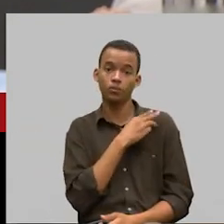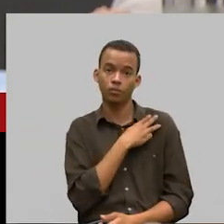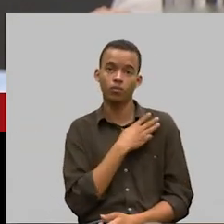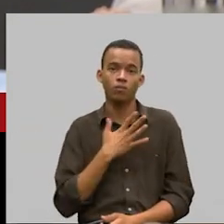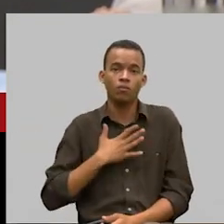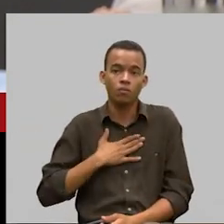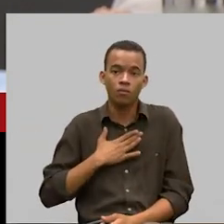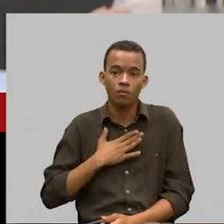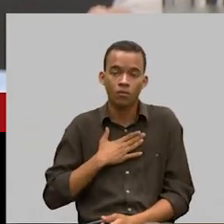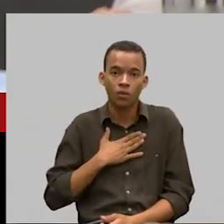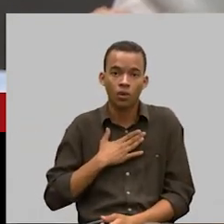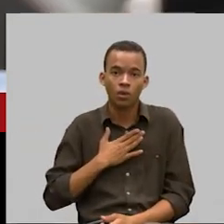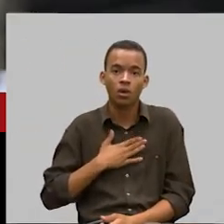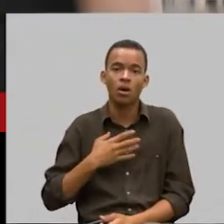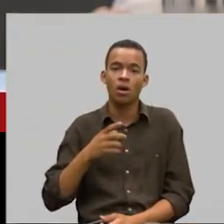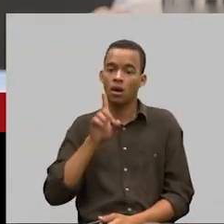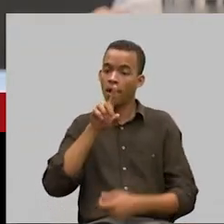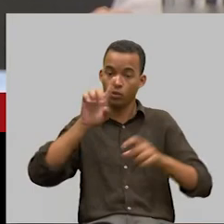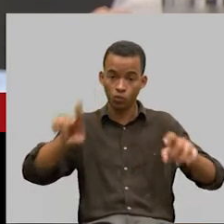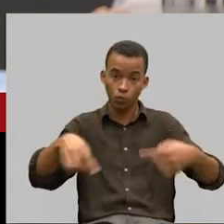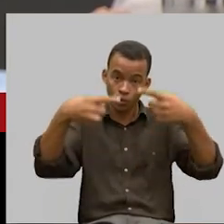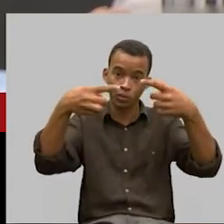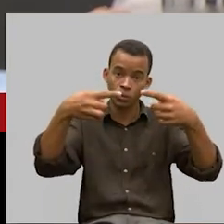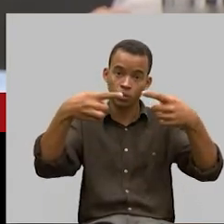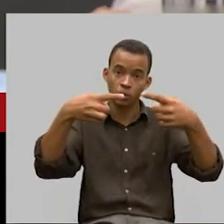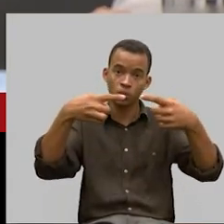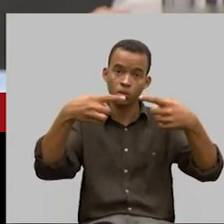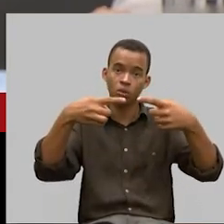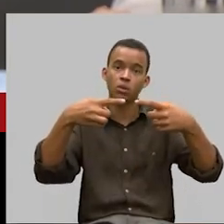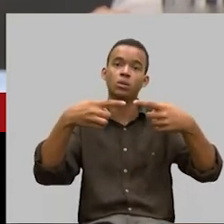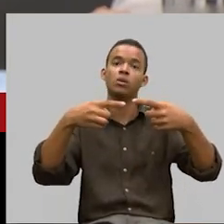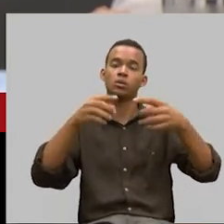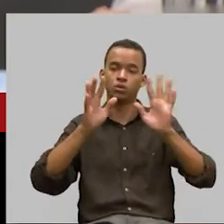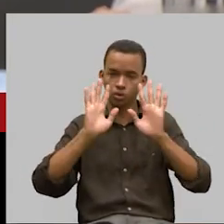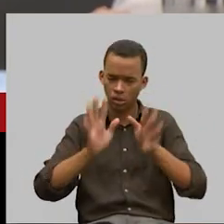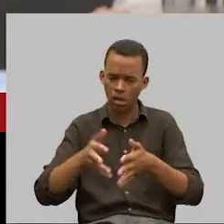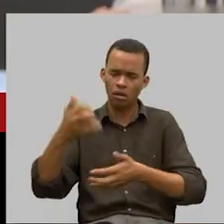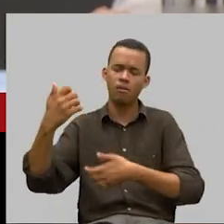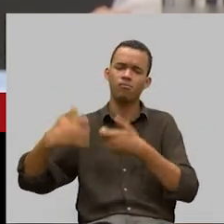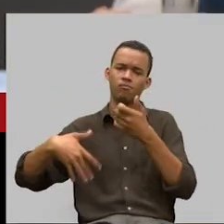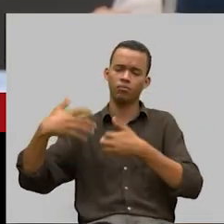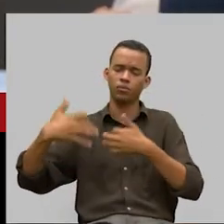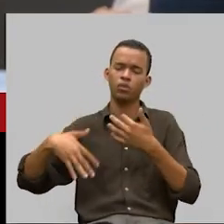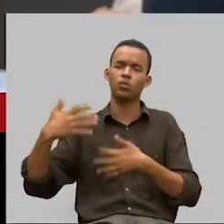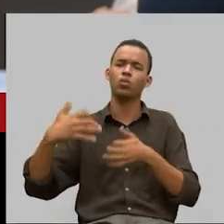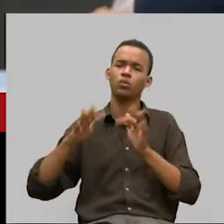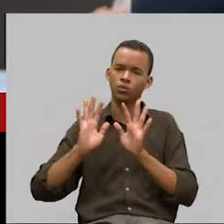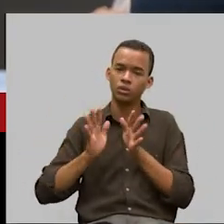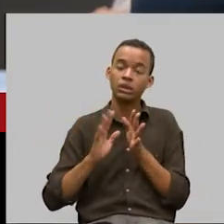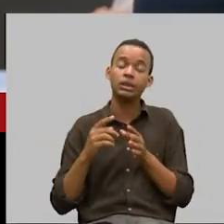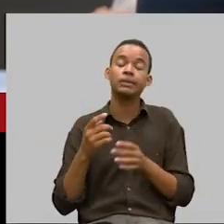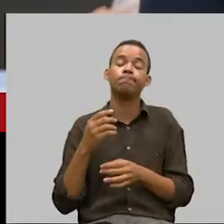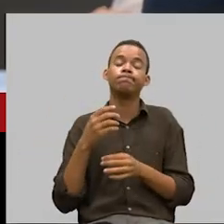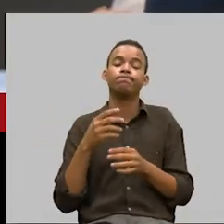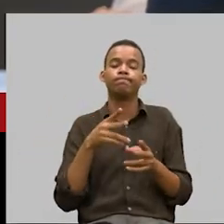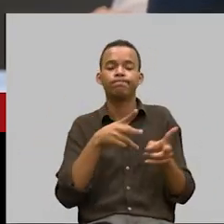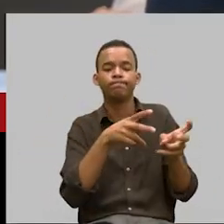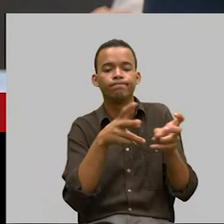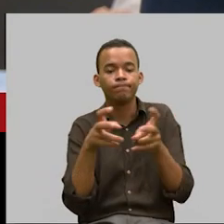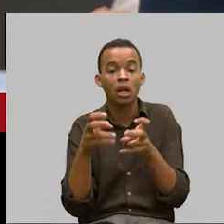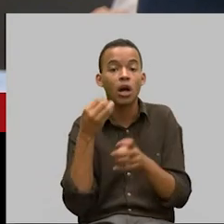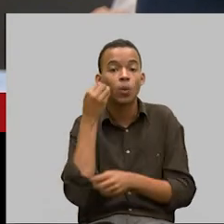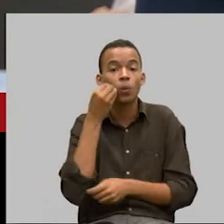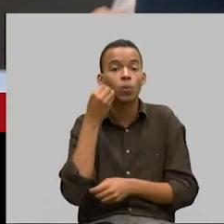é o desafio que a mesa de manhã já trouxe de reconhecer as experiências das escolas